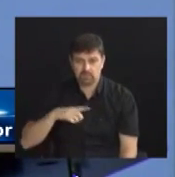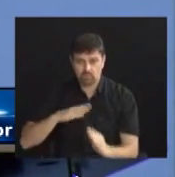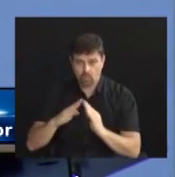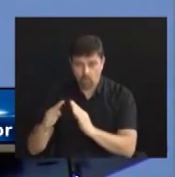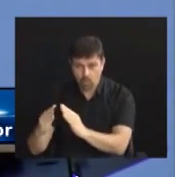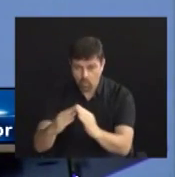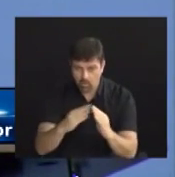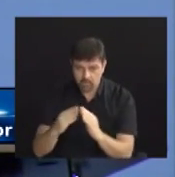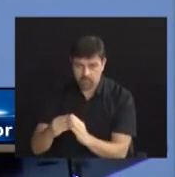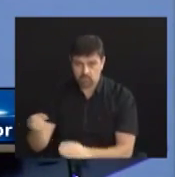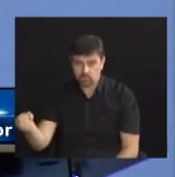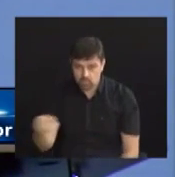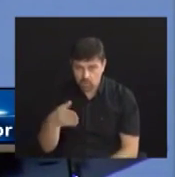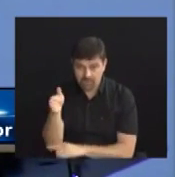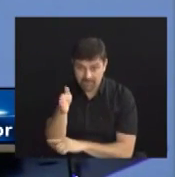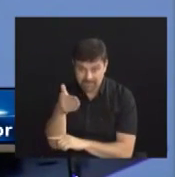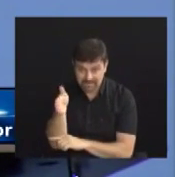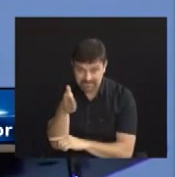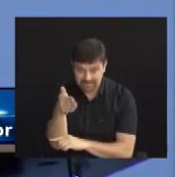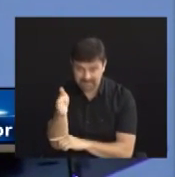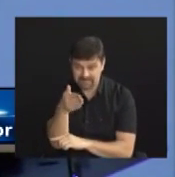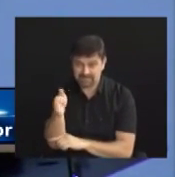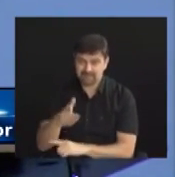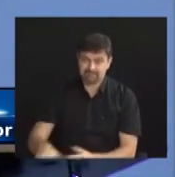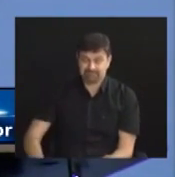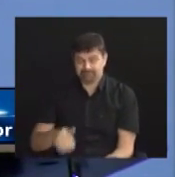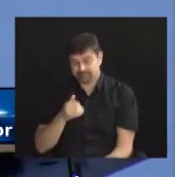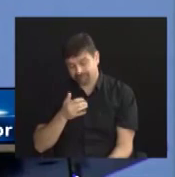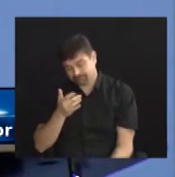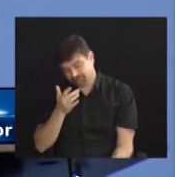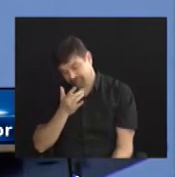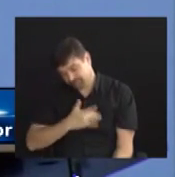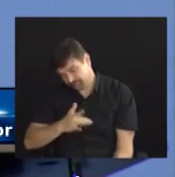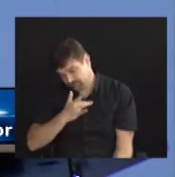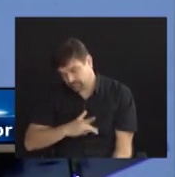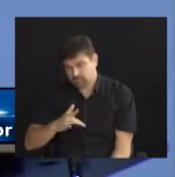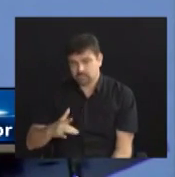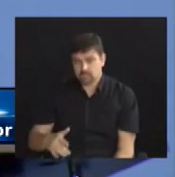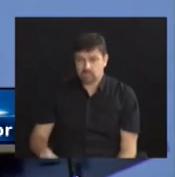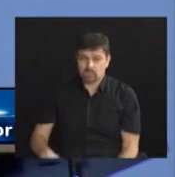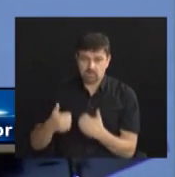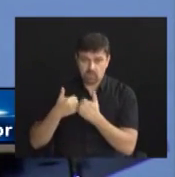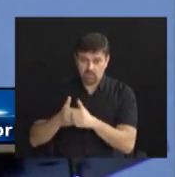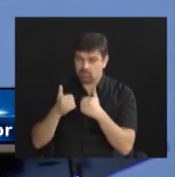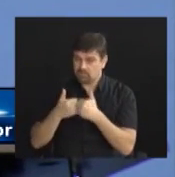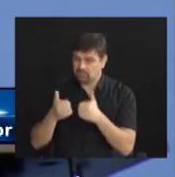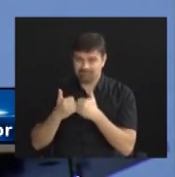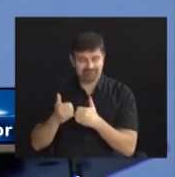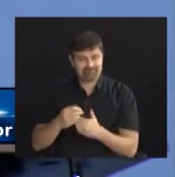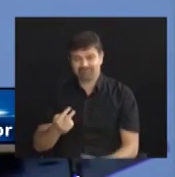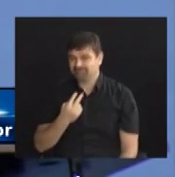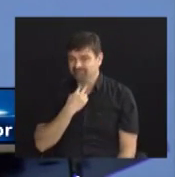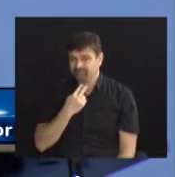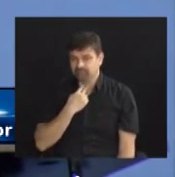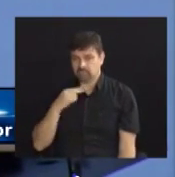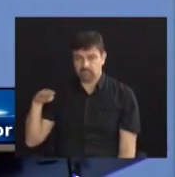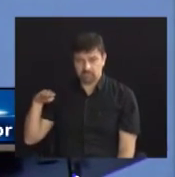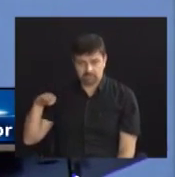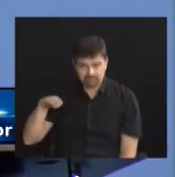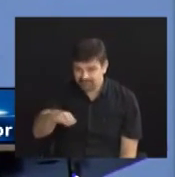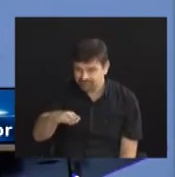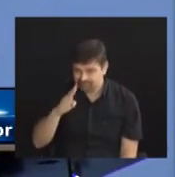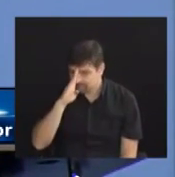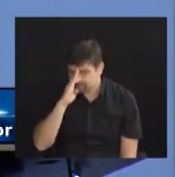Bandeirantes, Abaeté. E, lamentavelmente, esse ônibus não está cumprindo não